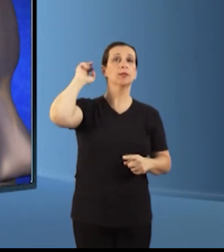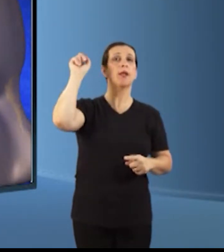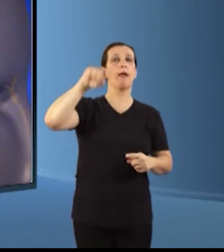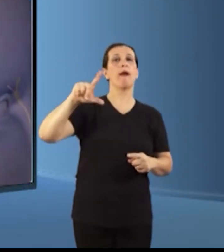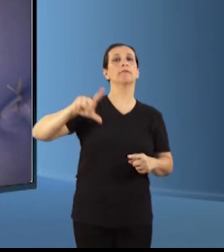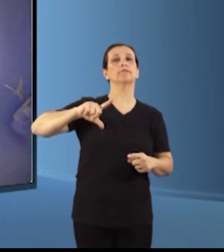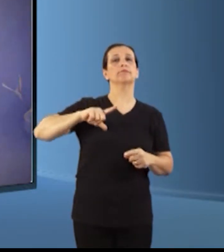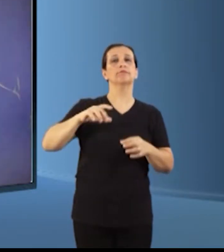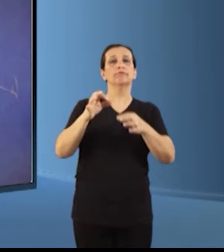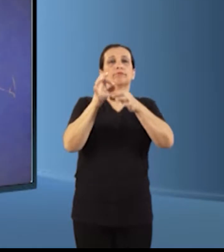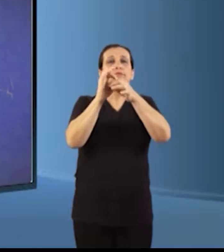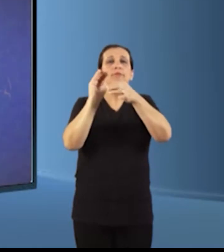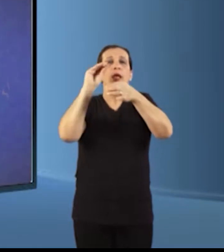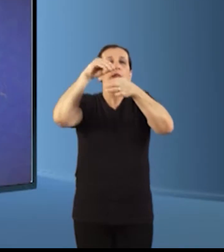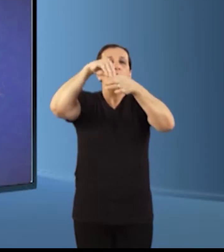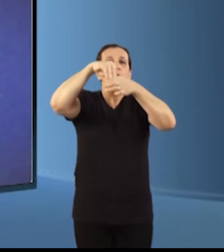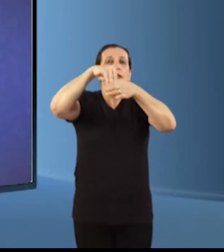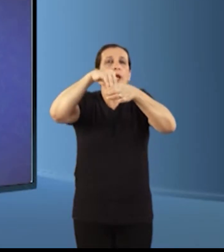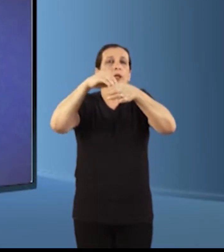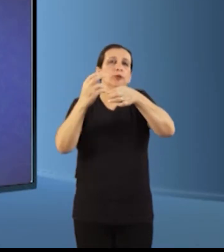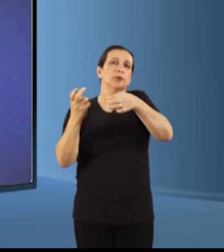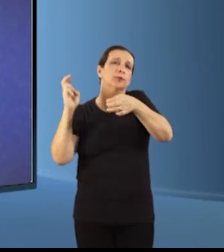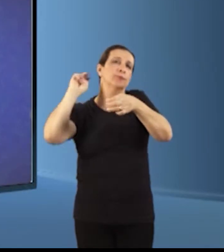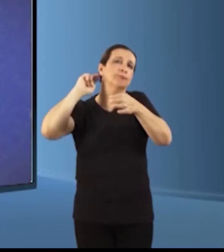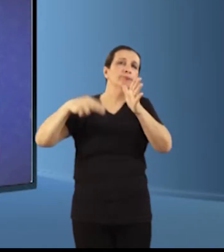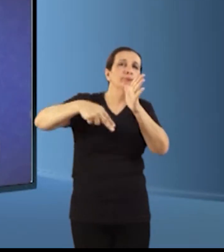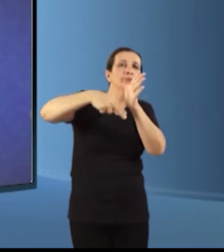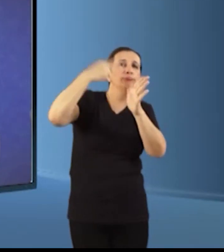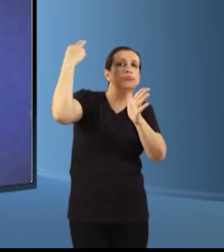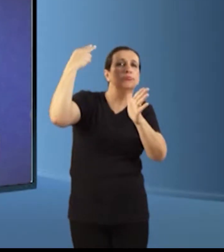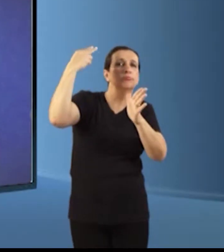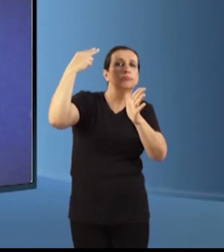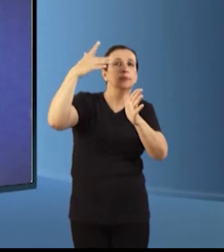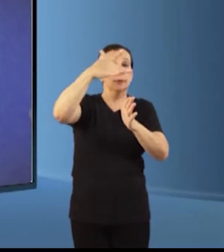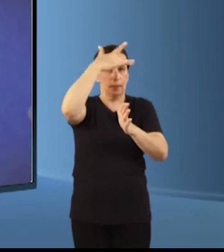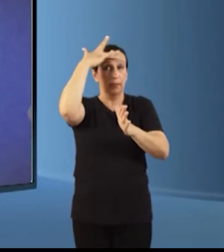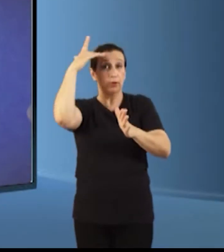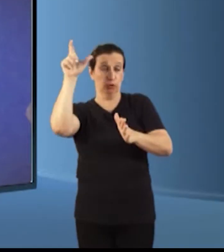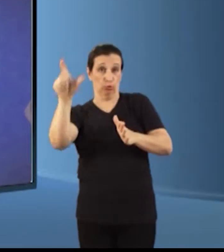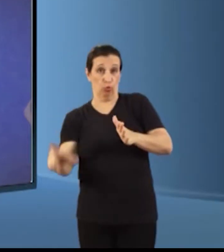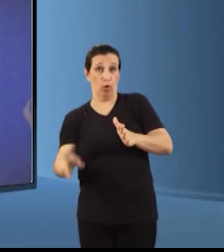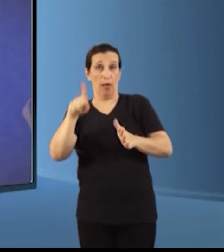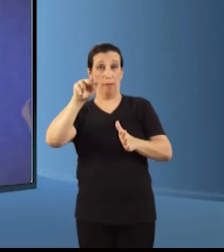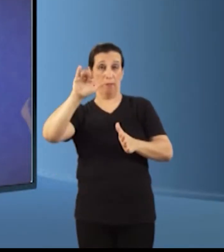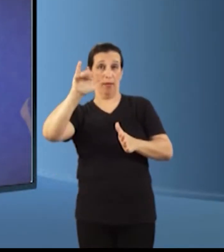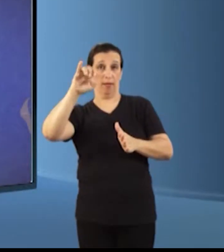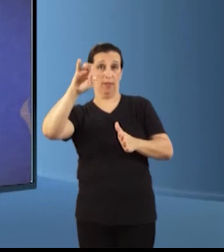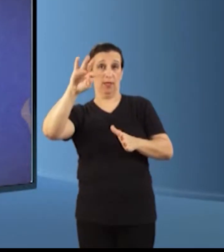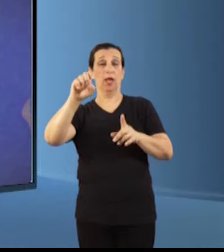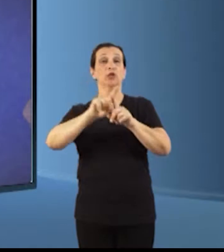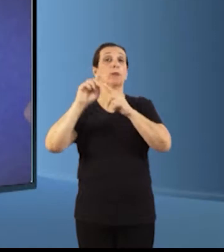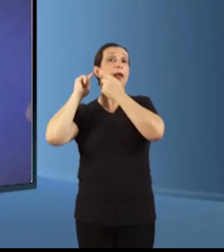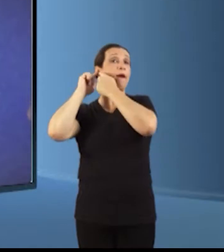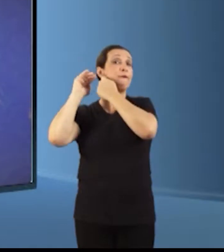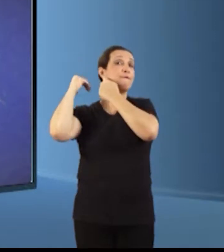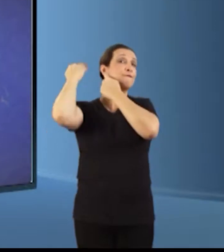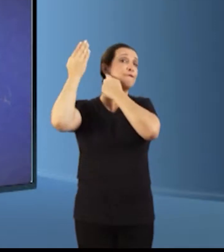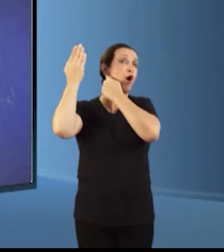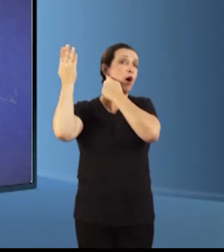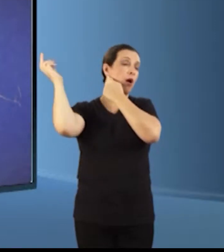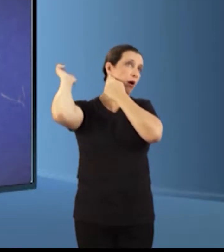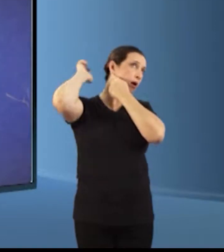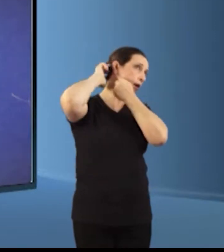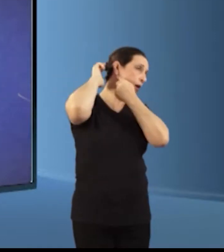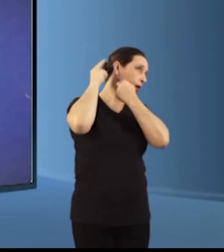por uma unidade interna, que é implantada cirurgicamente no ouvido do paciente, e uma unidade externa, que é